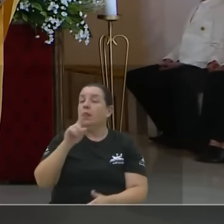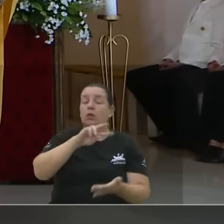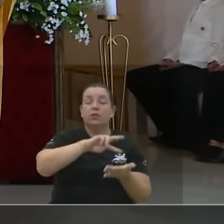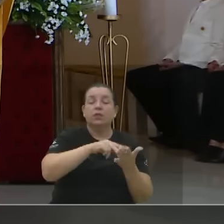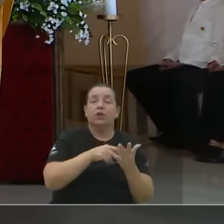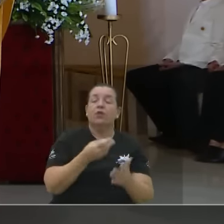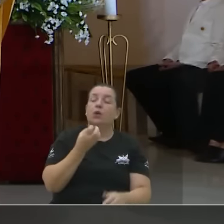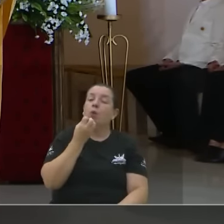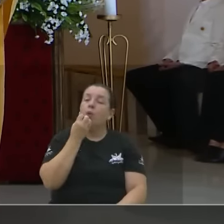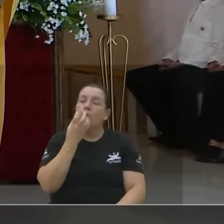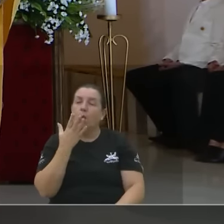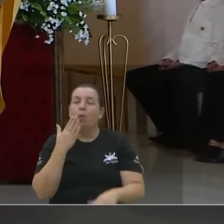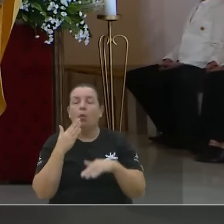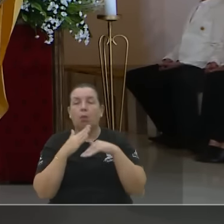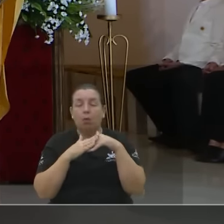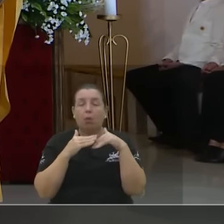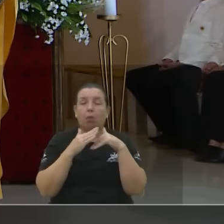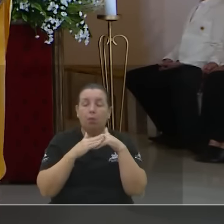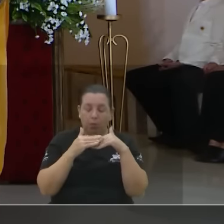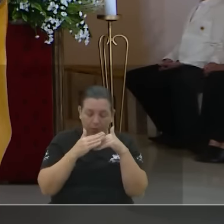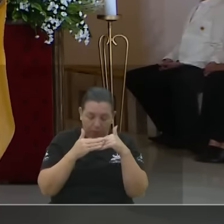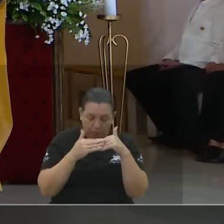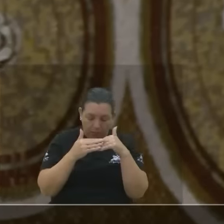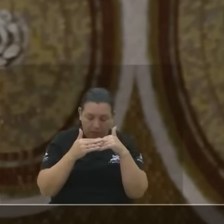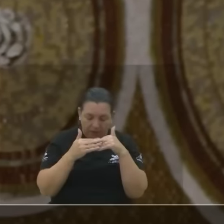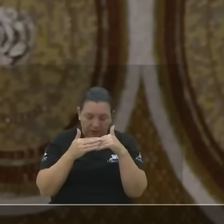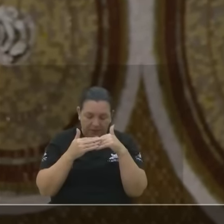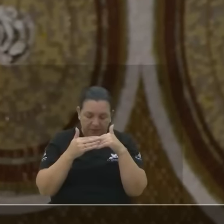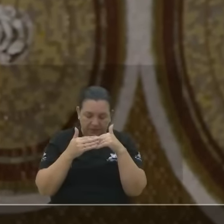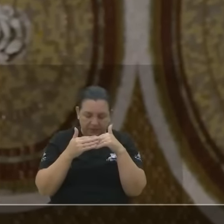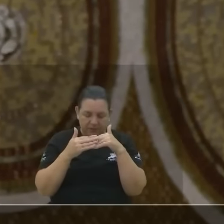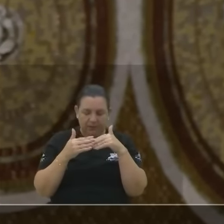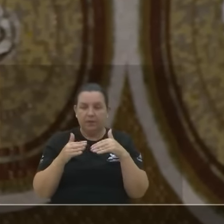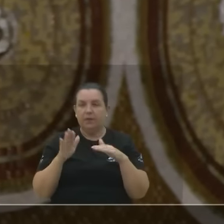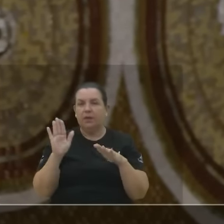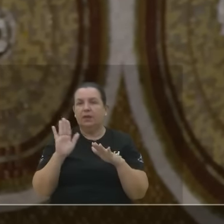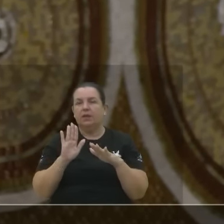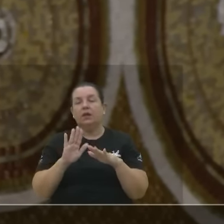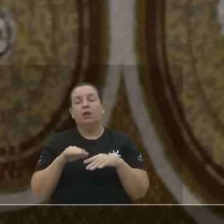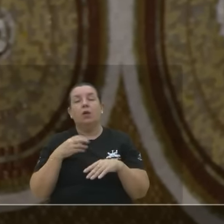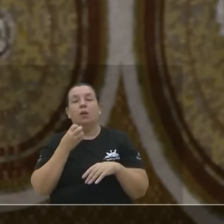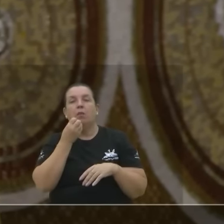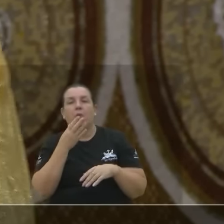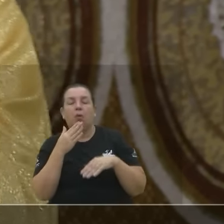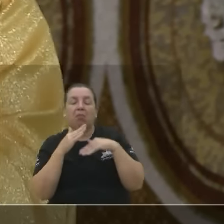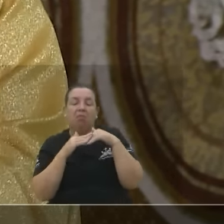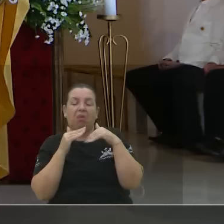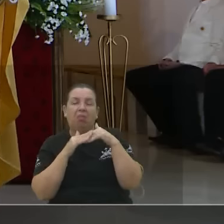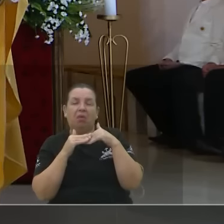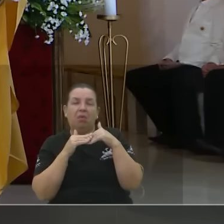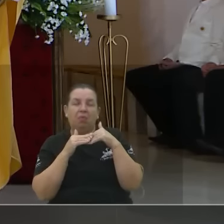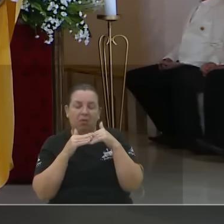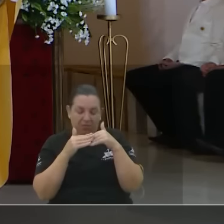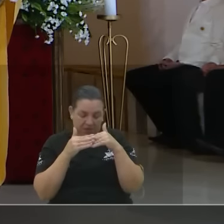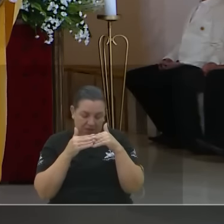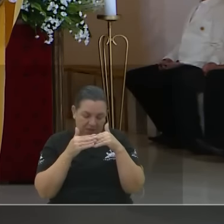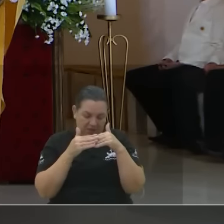como suave, não quer dizer bom como doce, não quer dizer